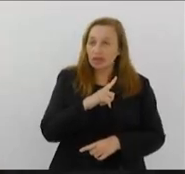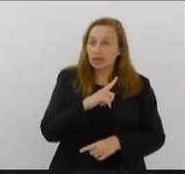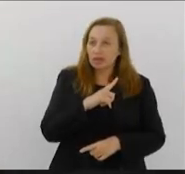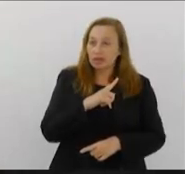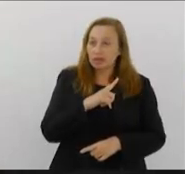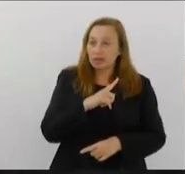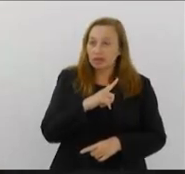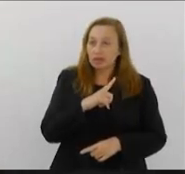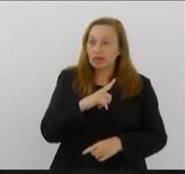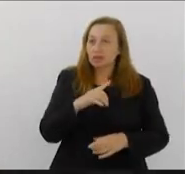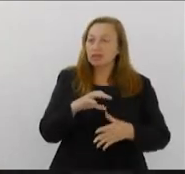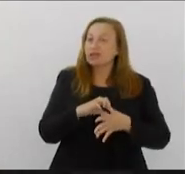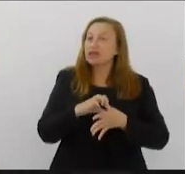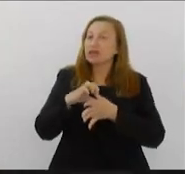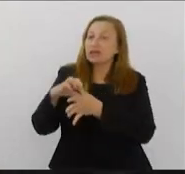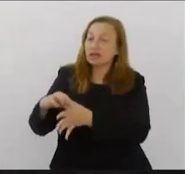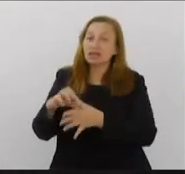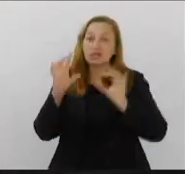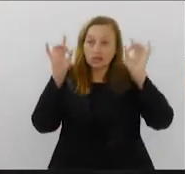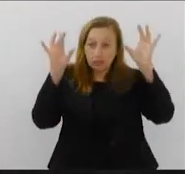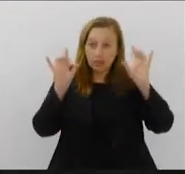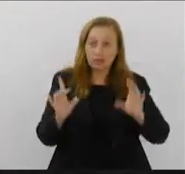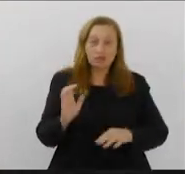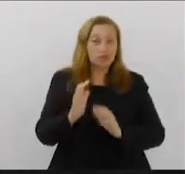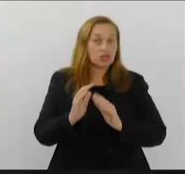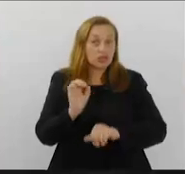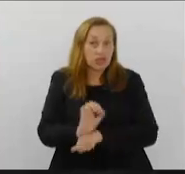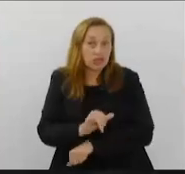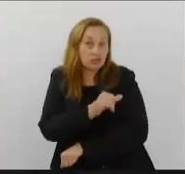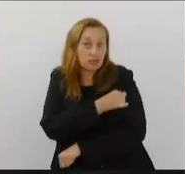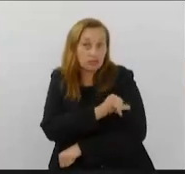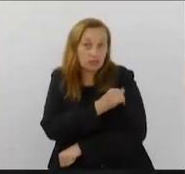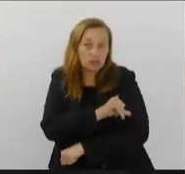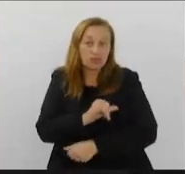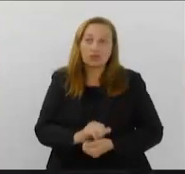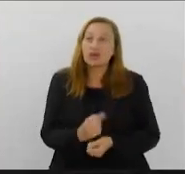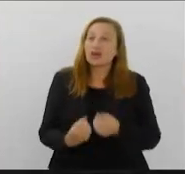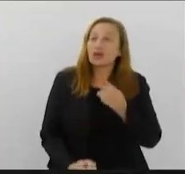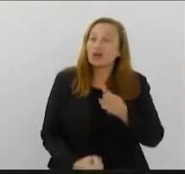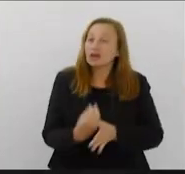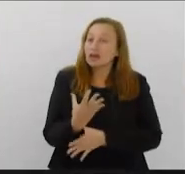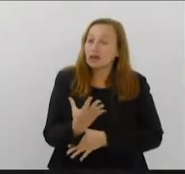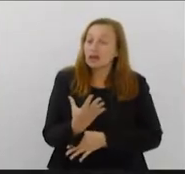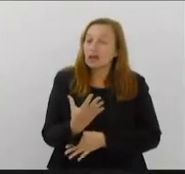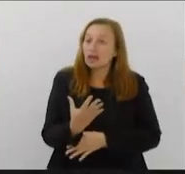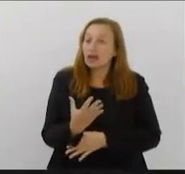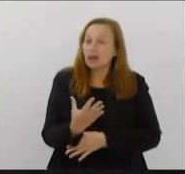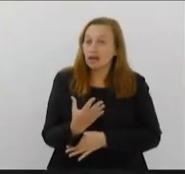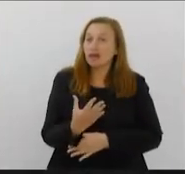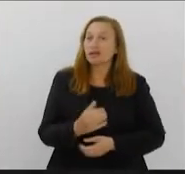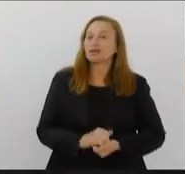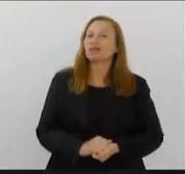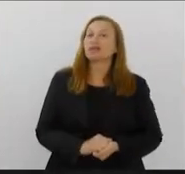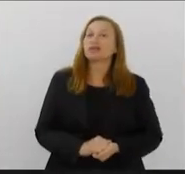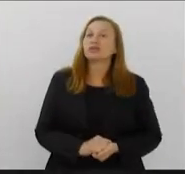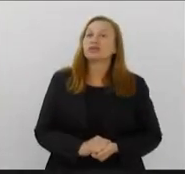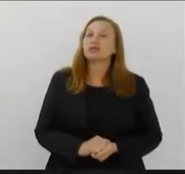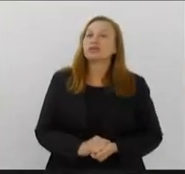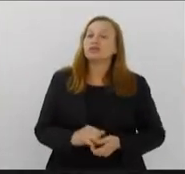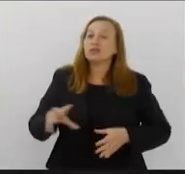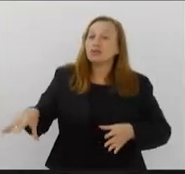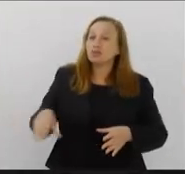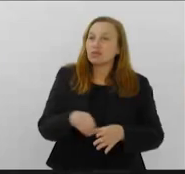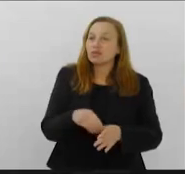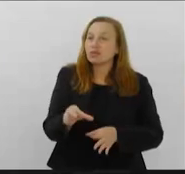de lideranças, especialmente aqui do Estado do Rio de Janeiro, construir colunas gerais para a implementação de